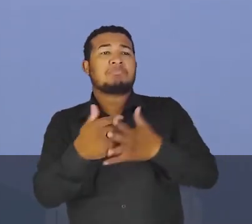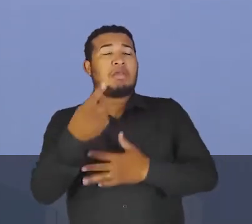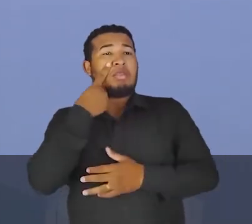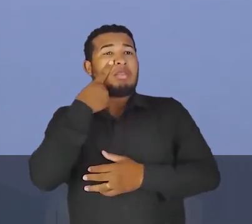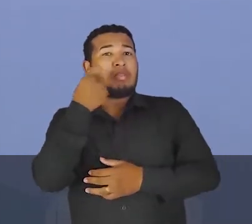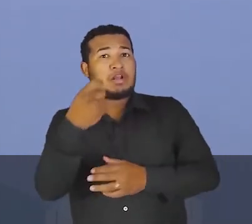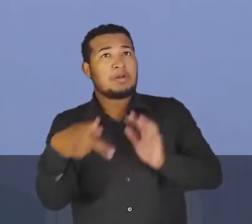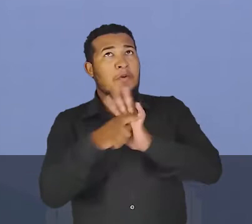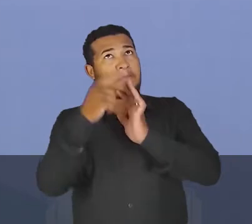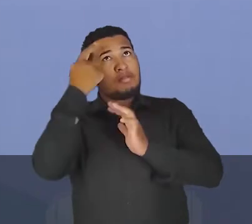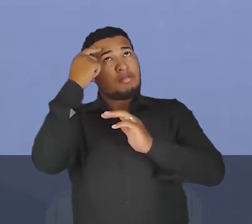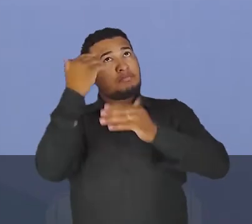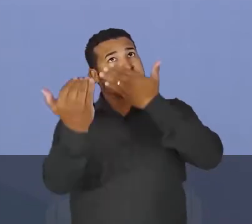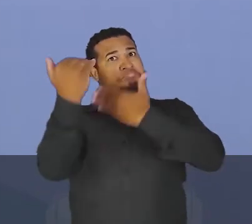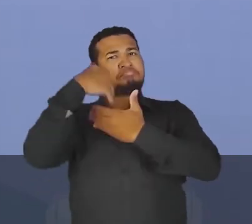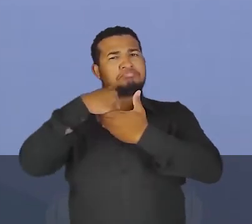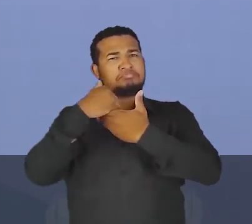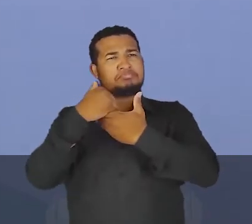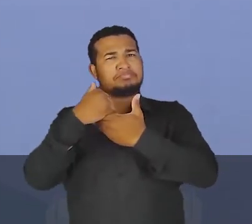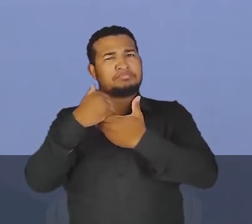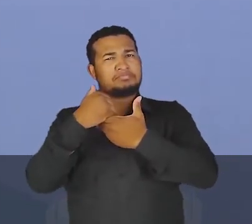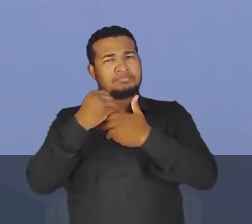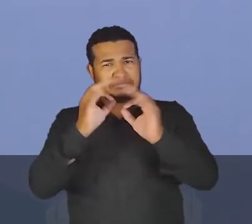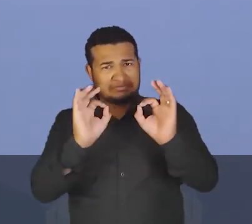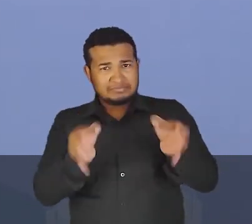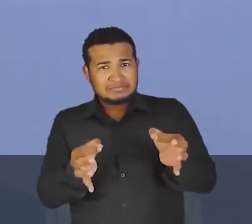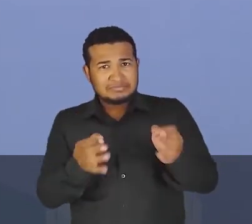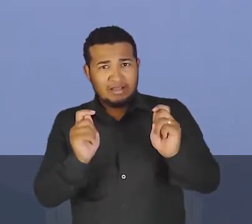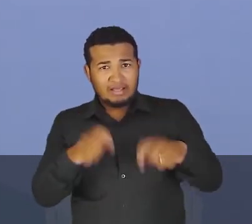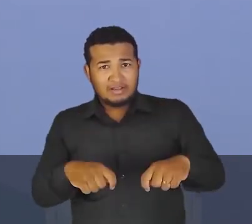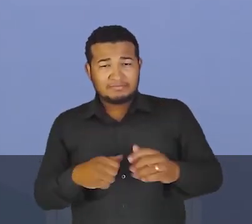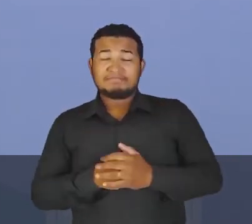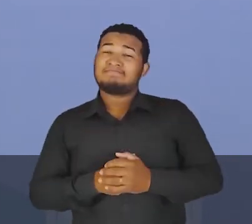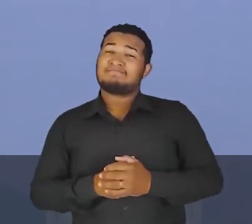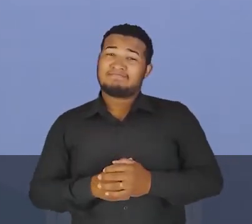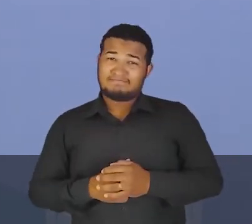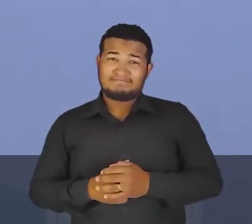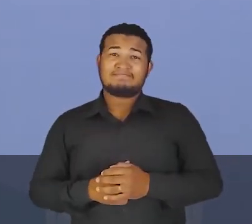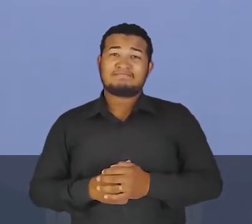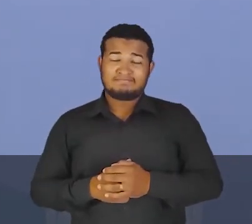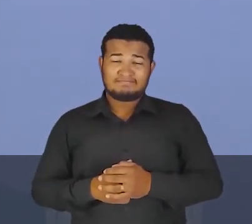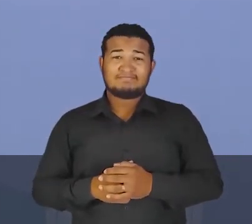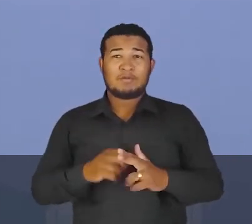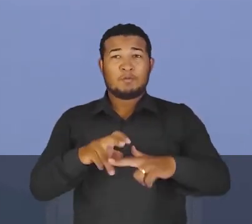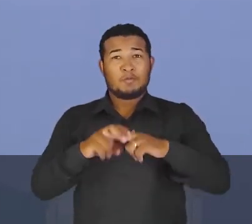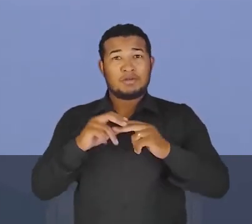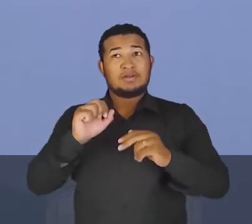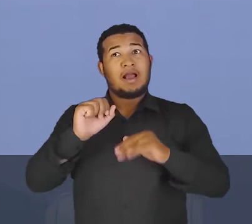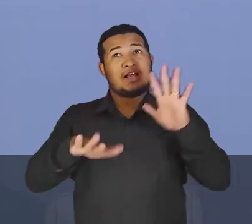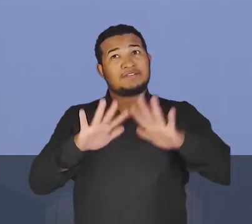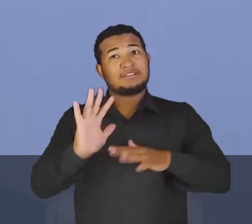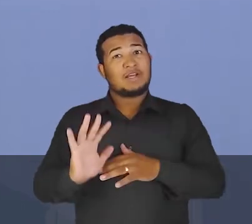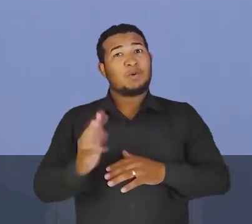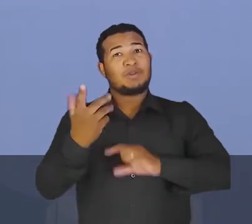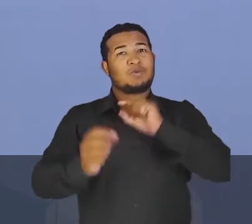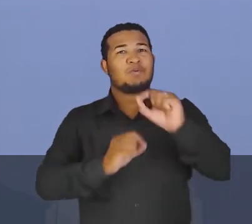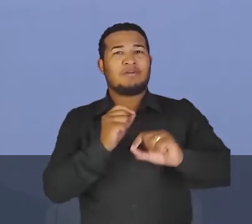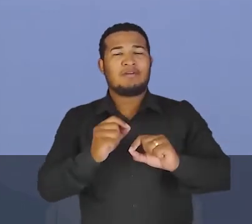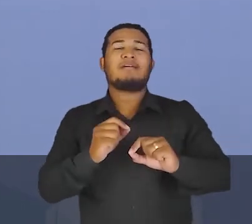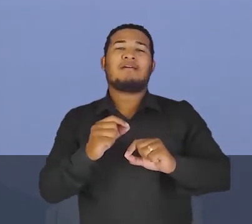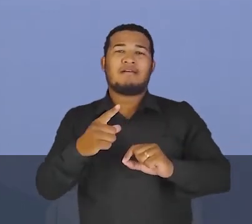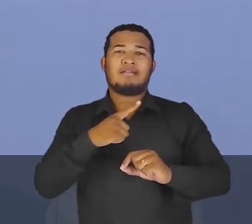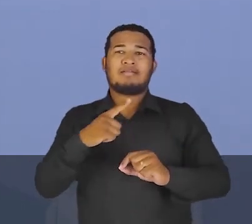interesse na cabeça dele. Imagina, se a gente tem esse cenário, é muito comum, é muito propício que